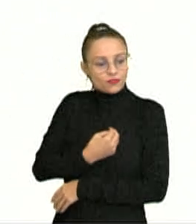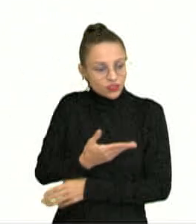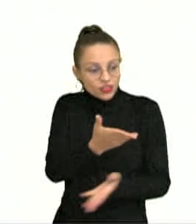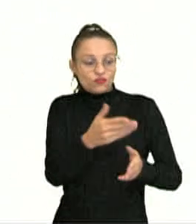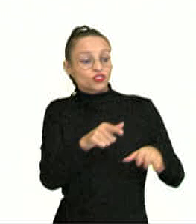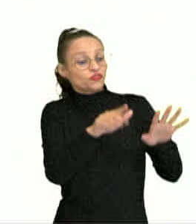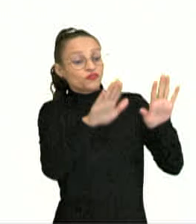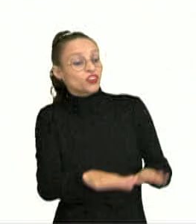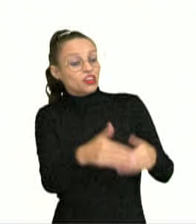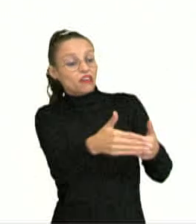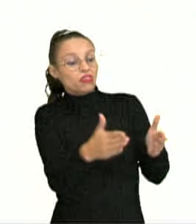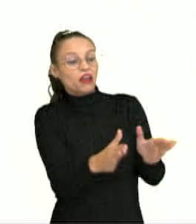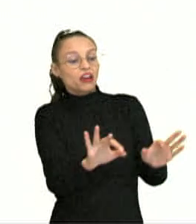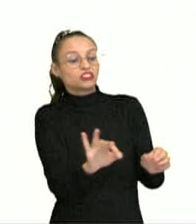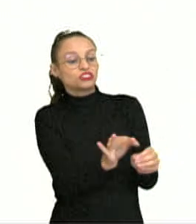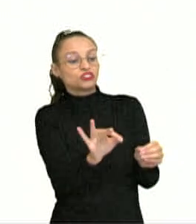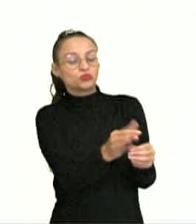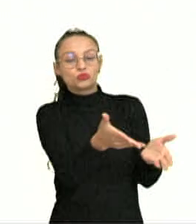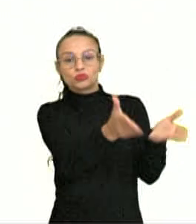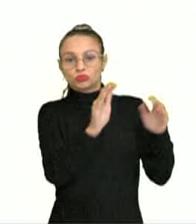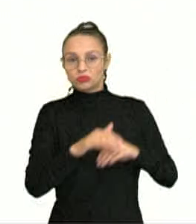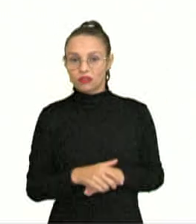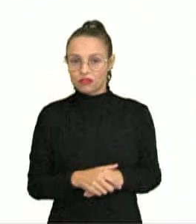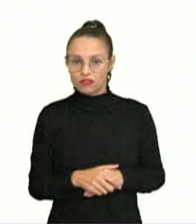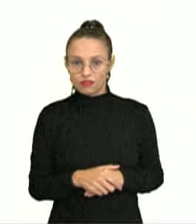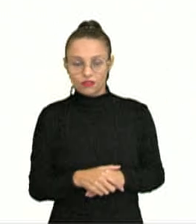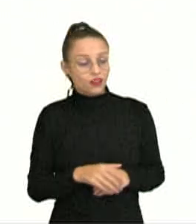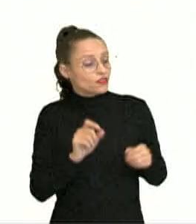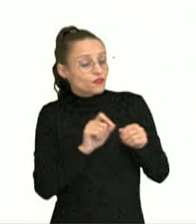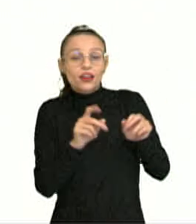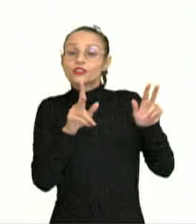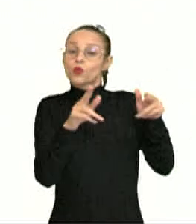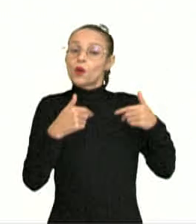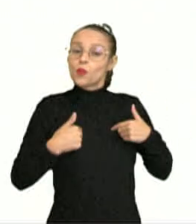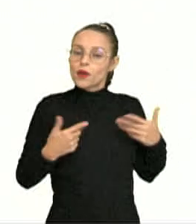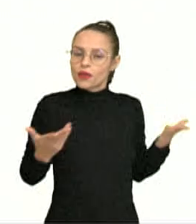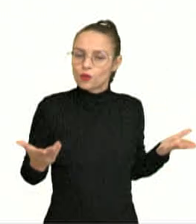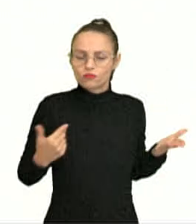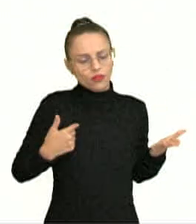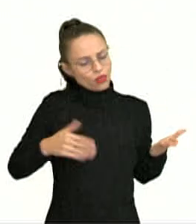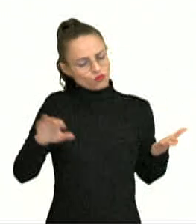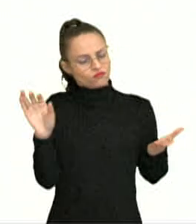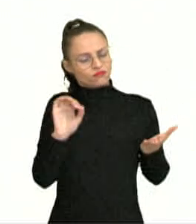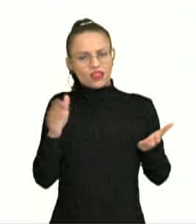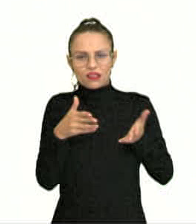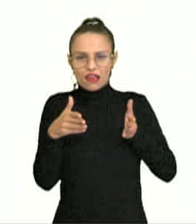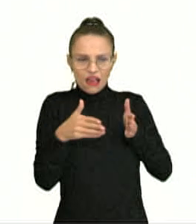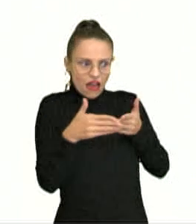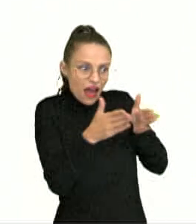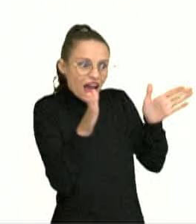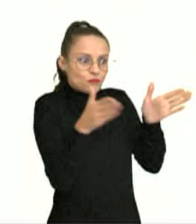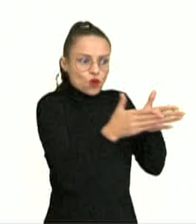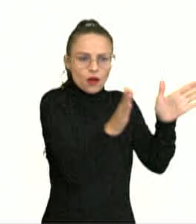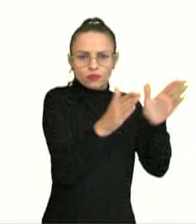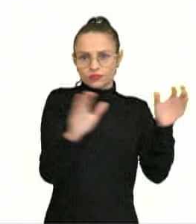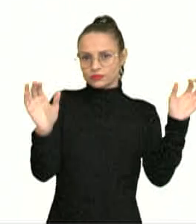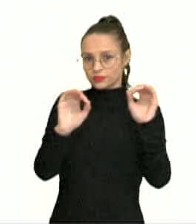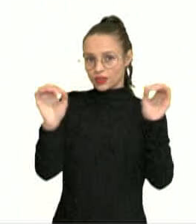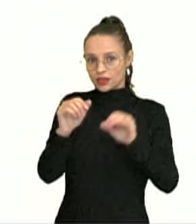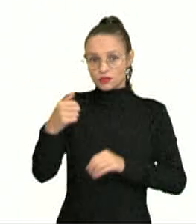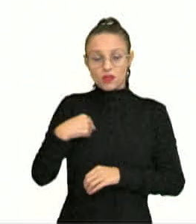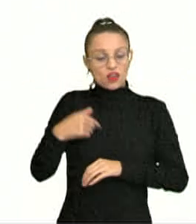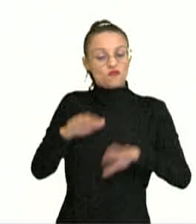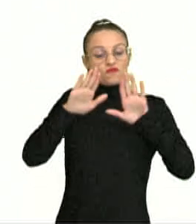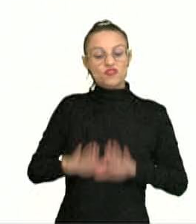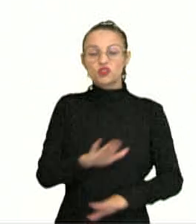aí ficas na caixinha de costura. Faze como eu, que não abro caminho para ninguém. Onde me